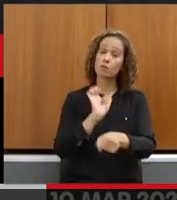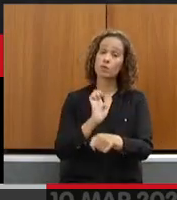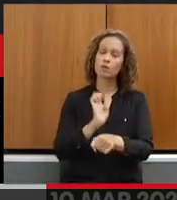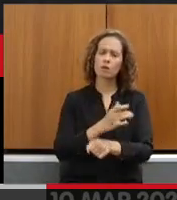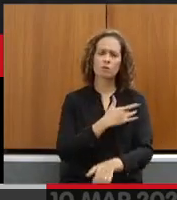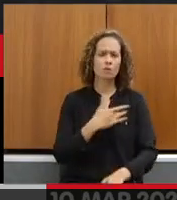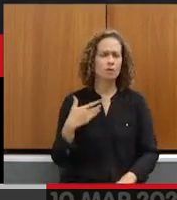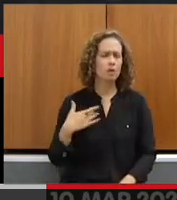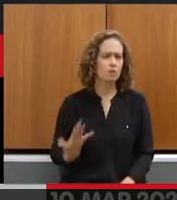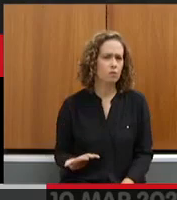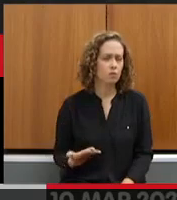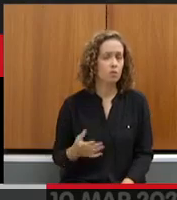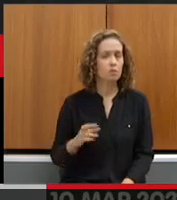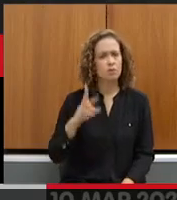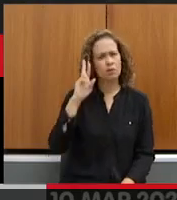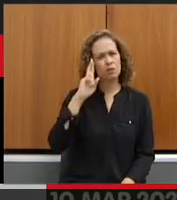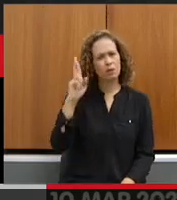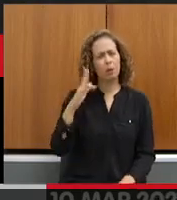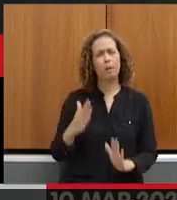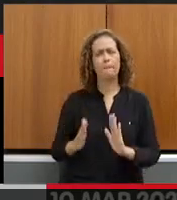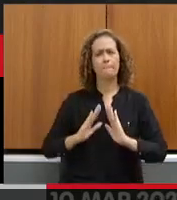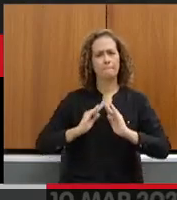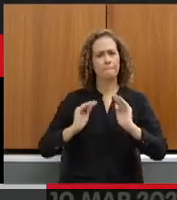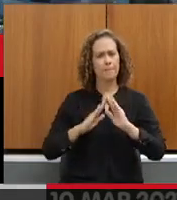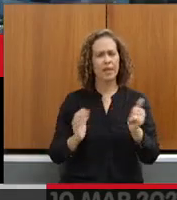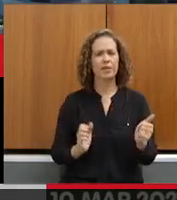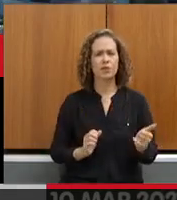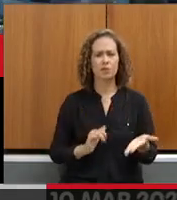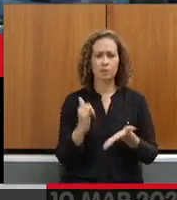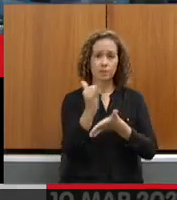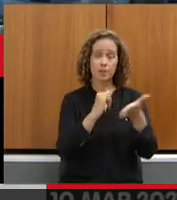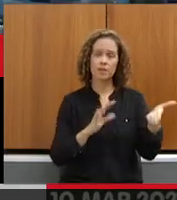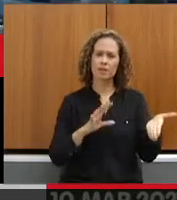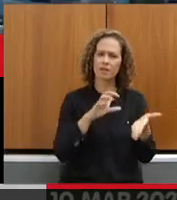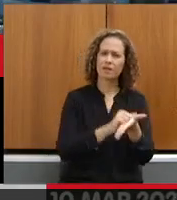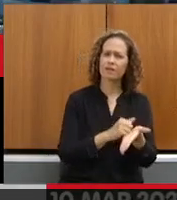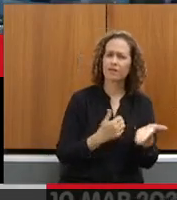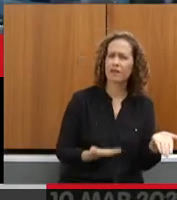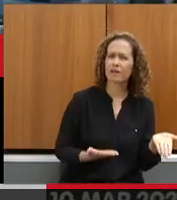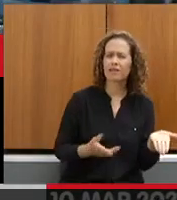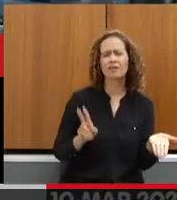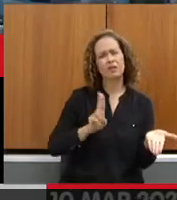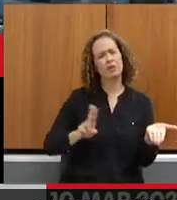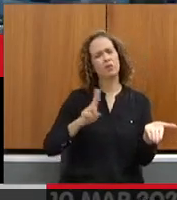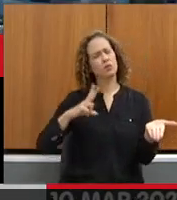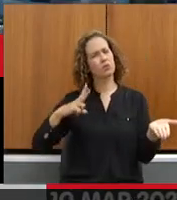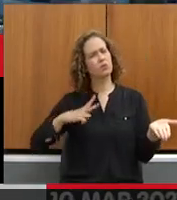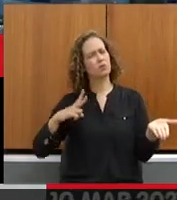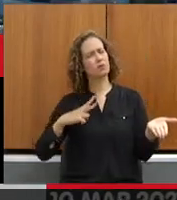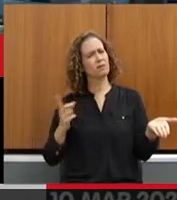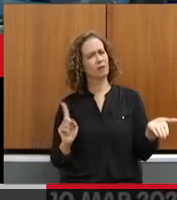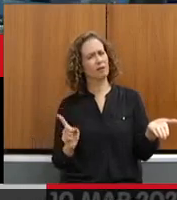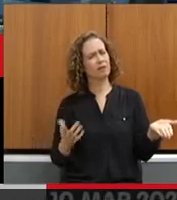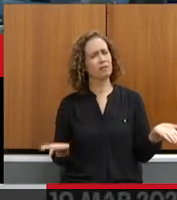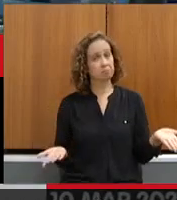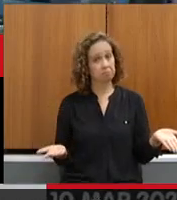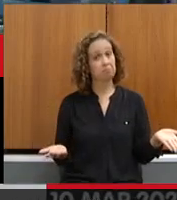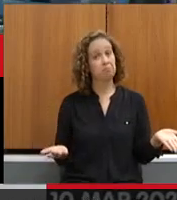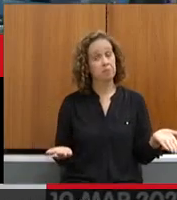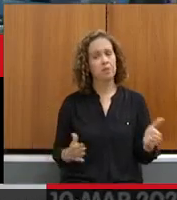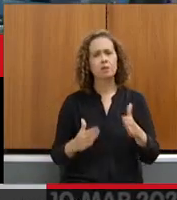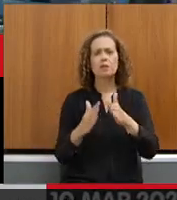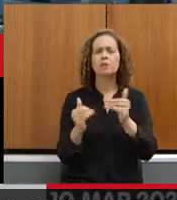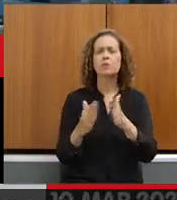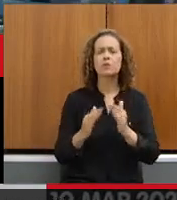momento que o senhor pede para que o cidadão mesmo se cadastre e cidade não é de uns privado do Senhor porque quem tá pedindo ali